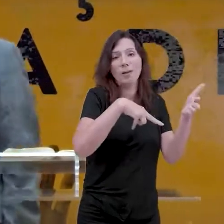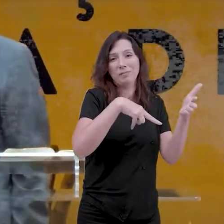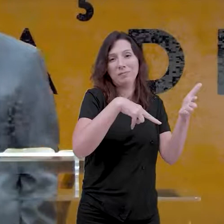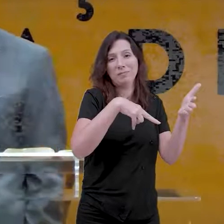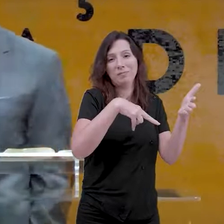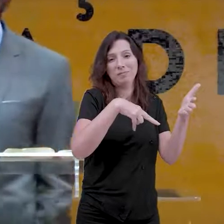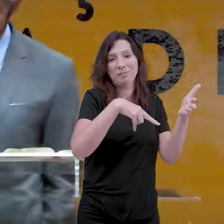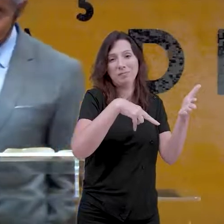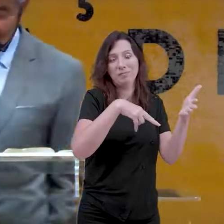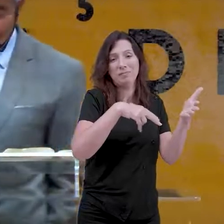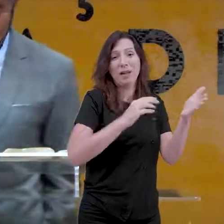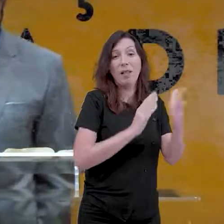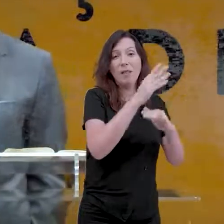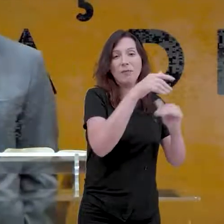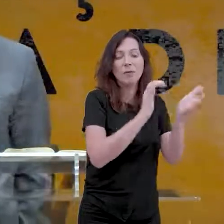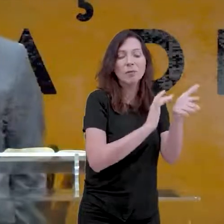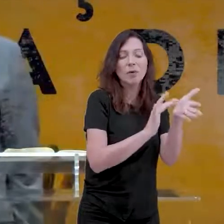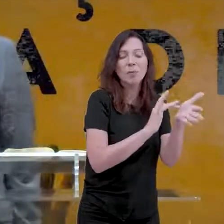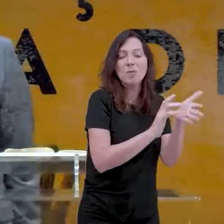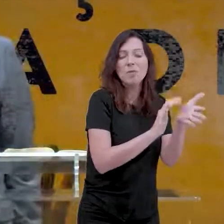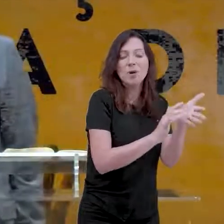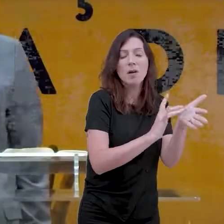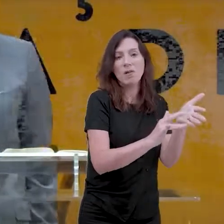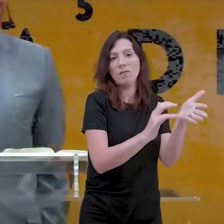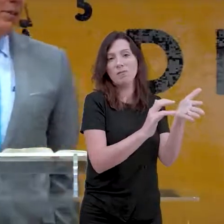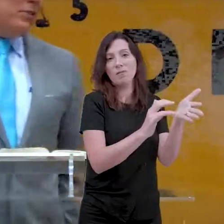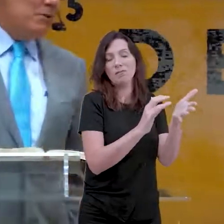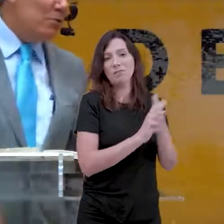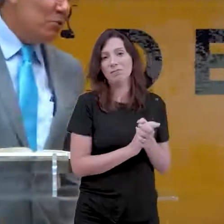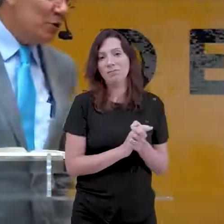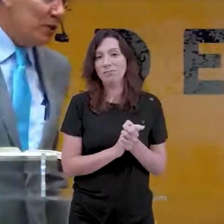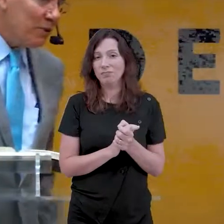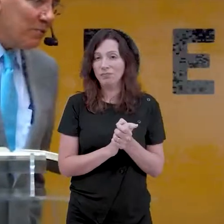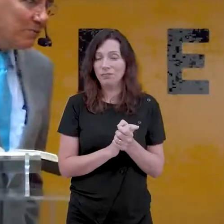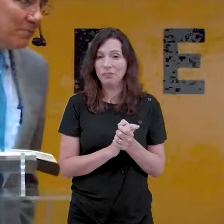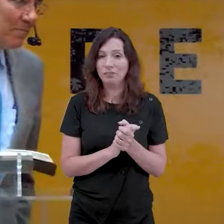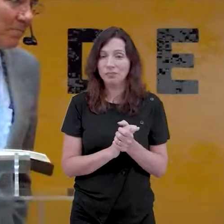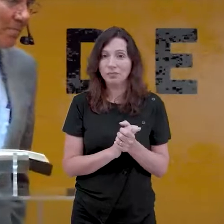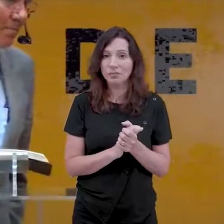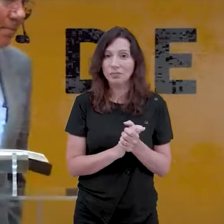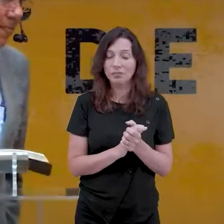através do Braille, esse método que é uma bênção para milhões de pessoas no mundo inteiro.